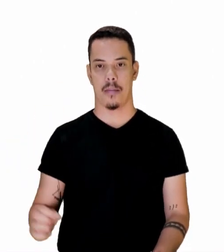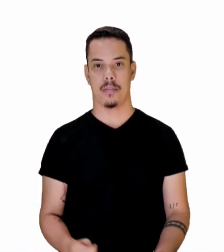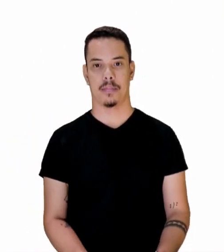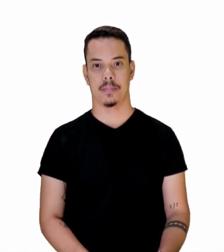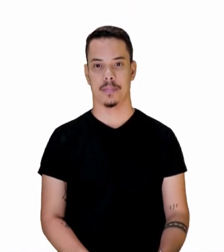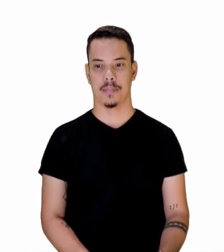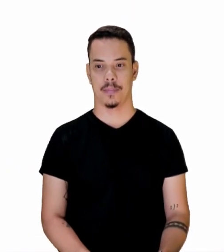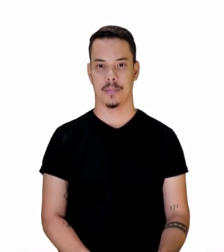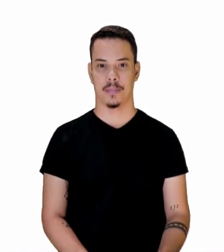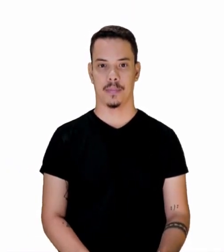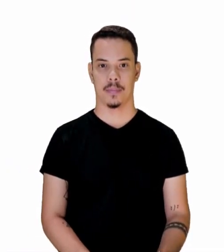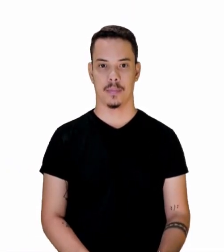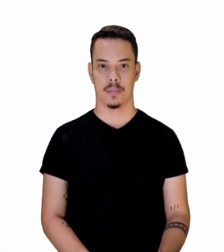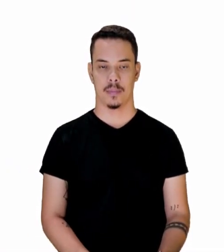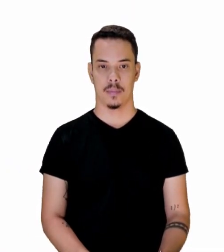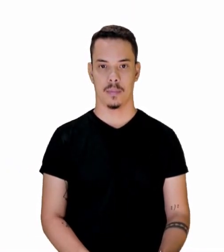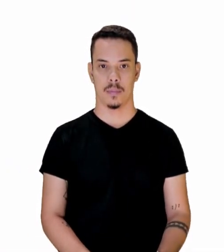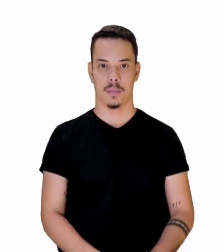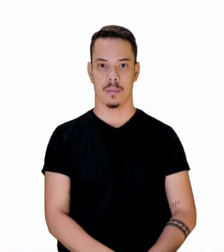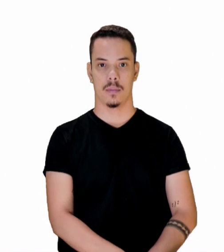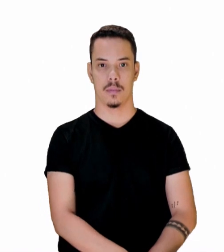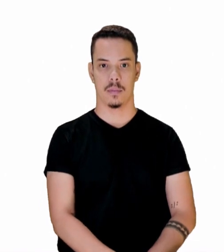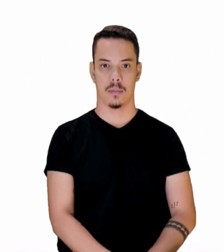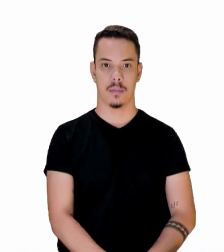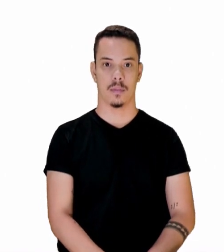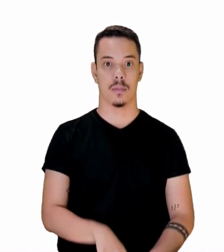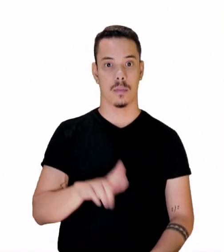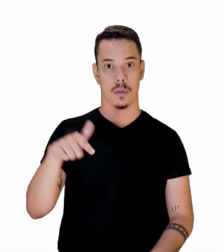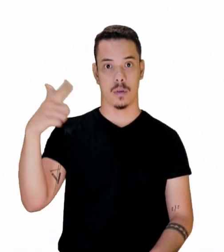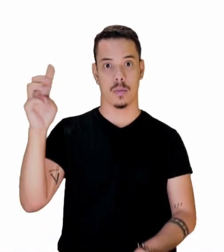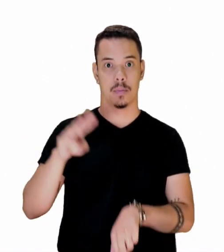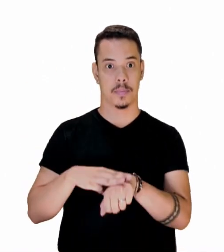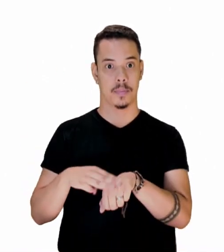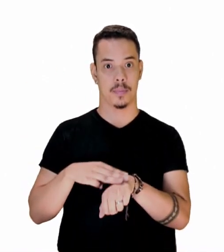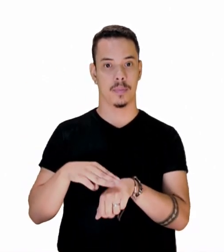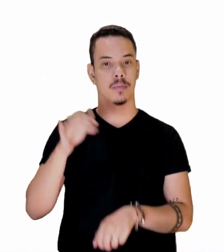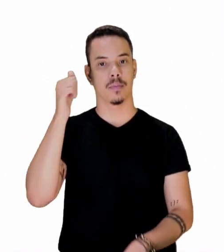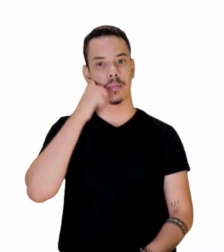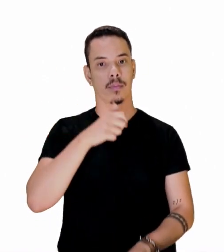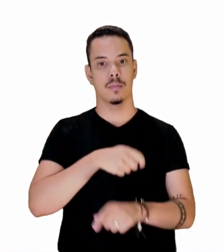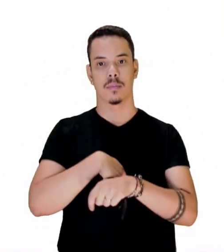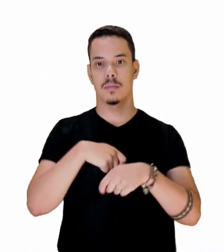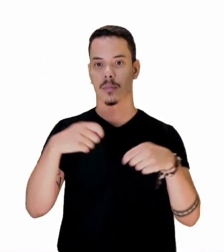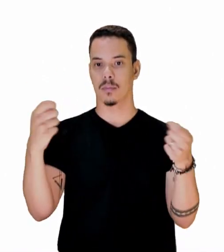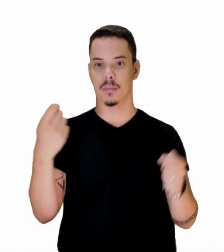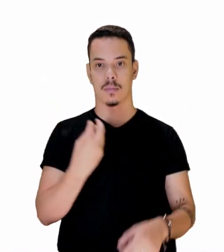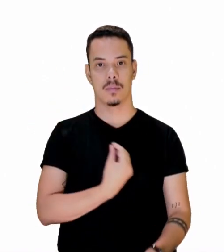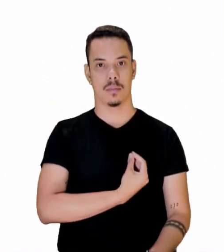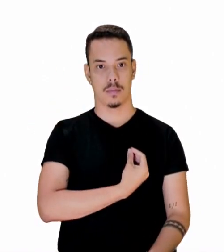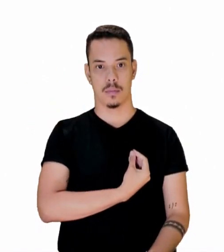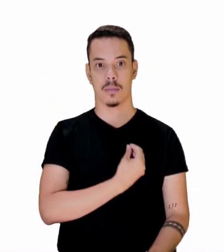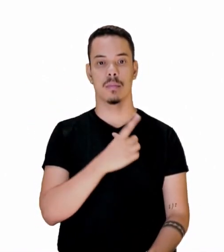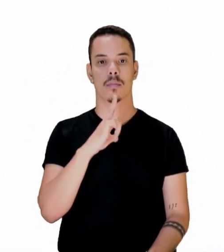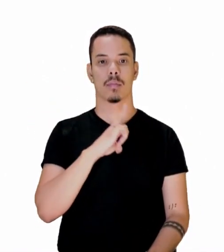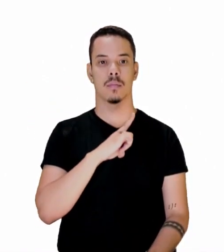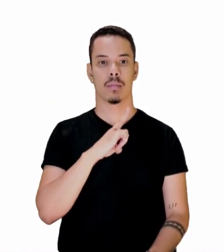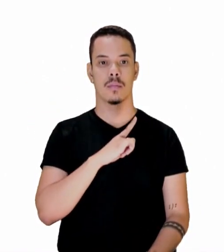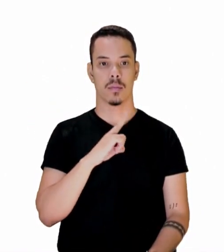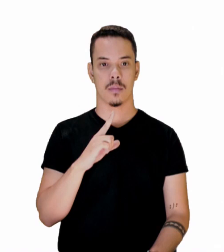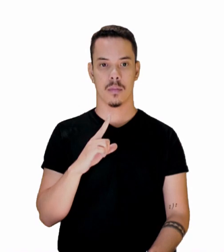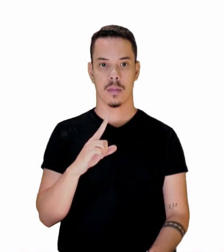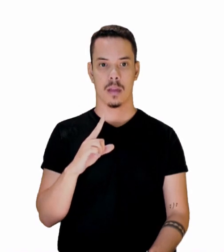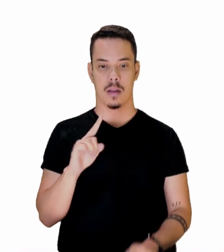expressão, beleza? E anacoluto, né? Mulheres, impossível viver sem ela, é quando tem aquele